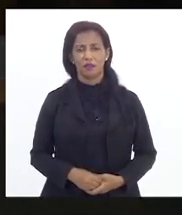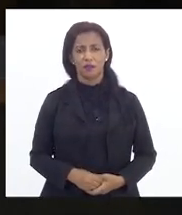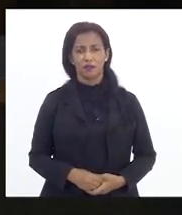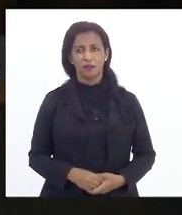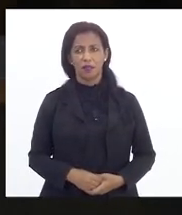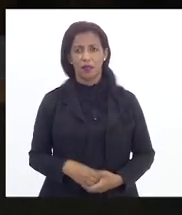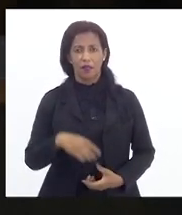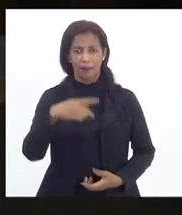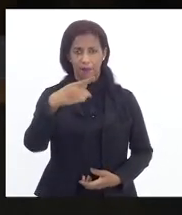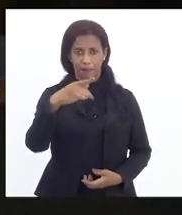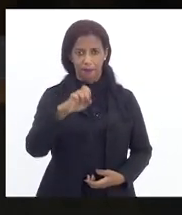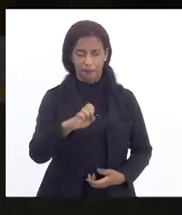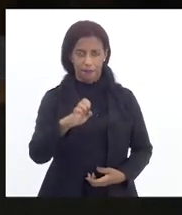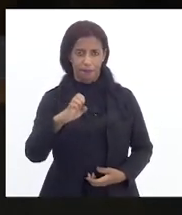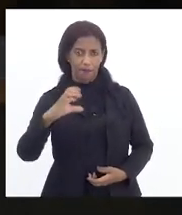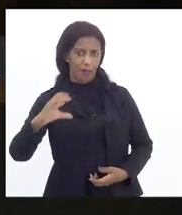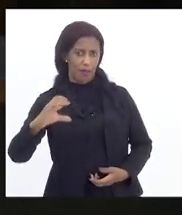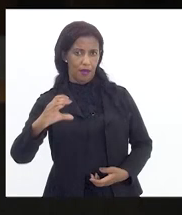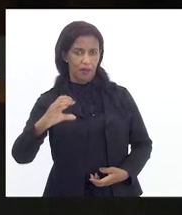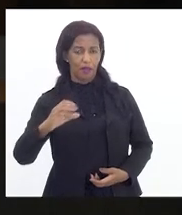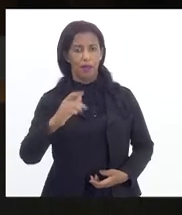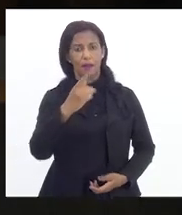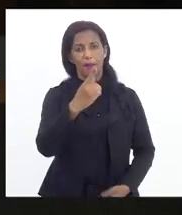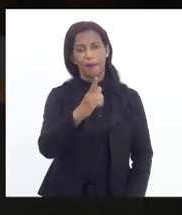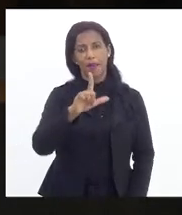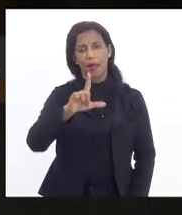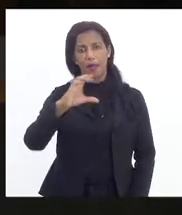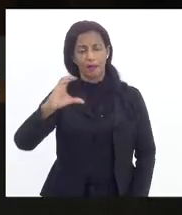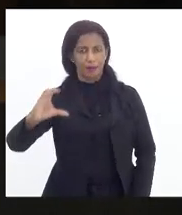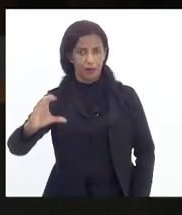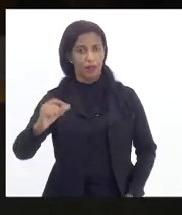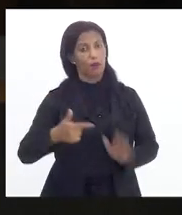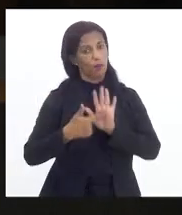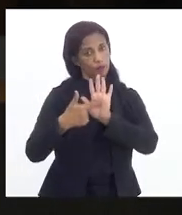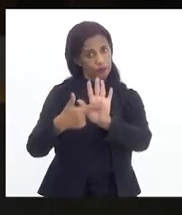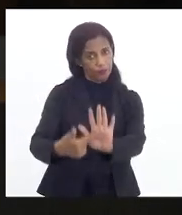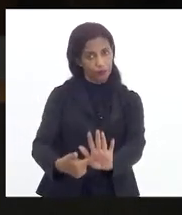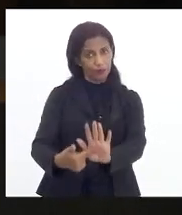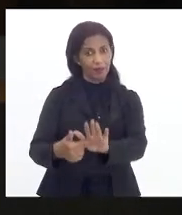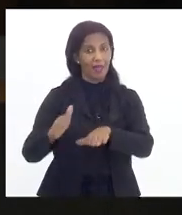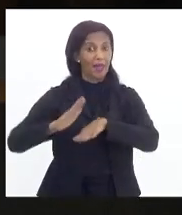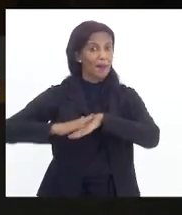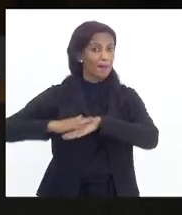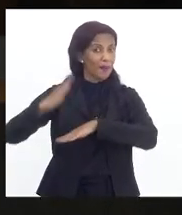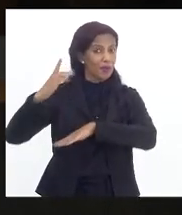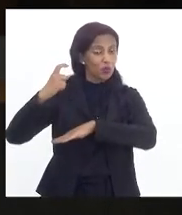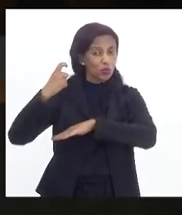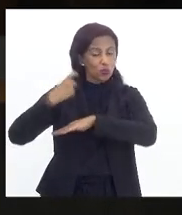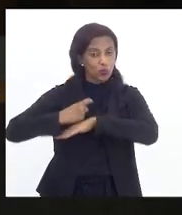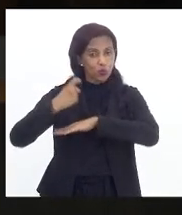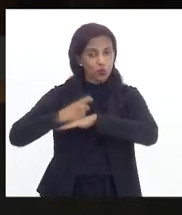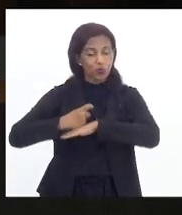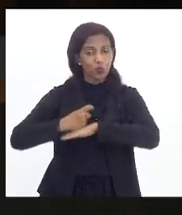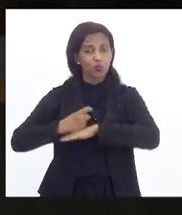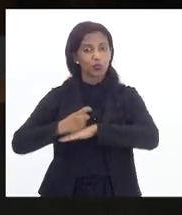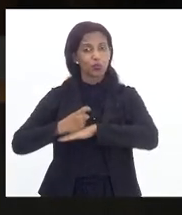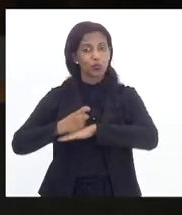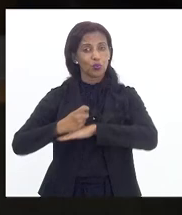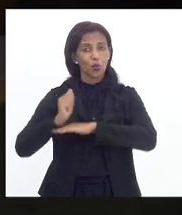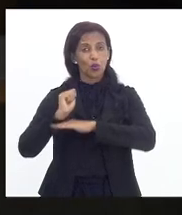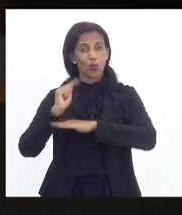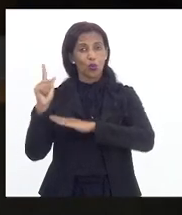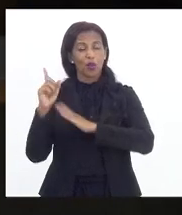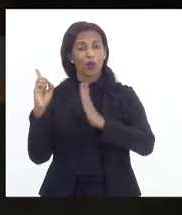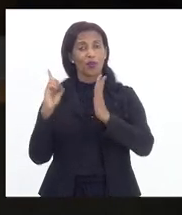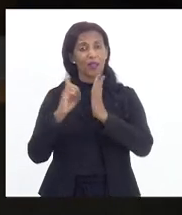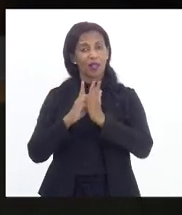a APEC e o pele ser apresentado é mais duro é do